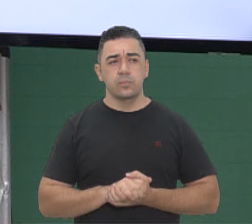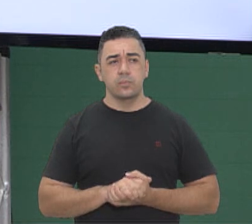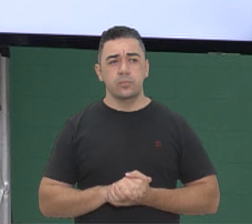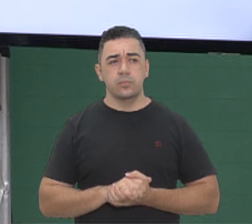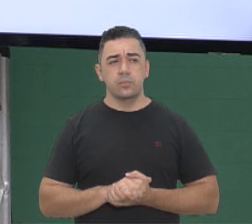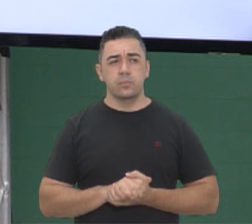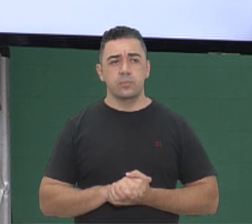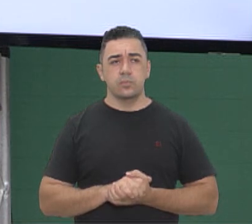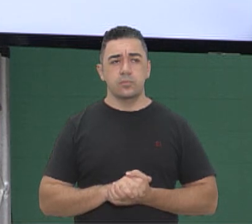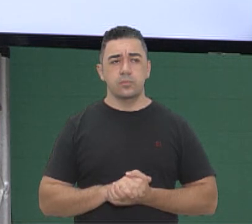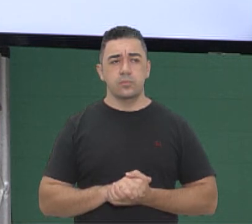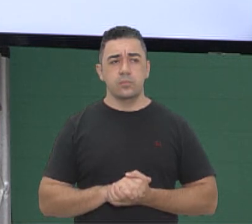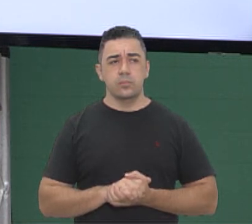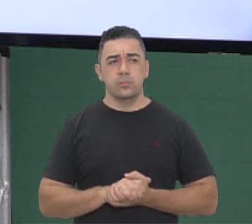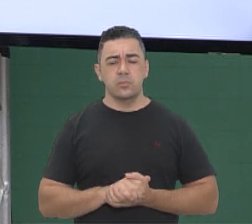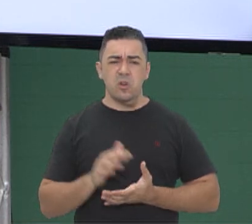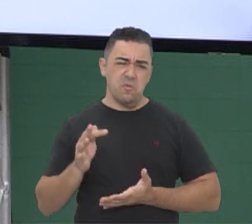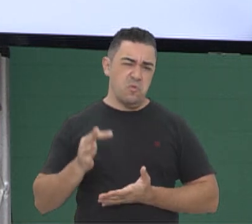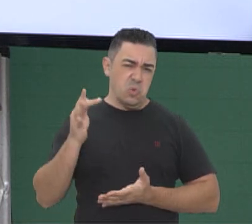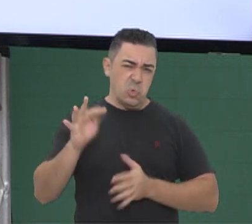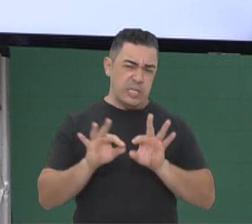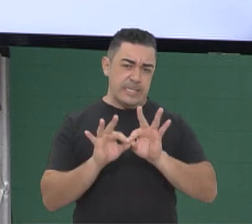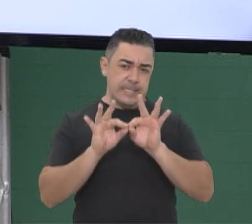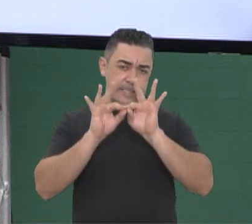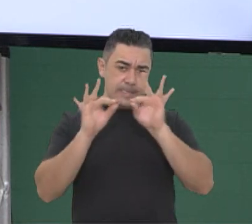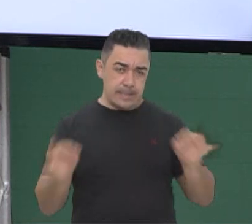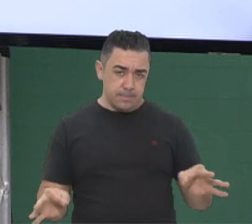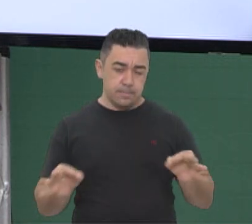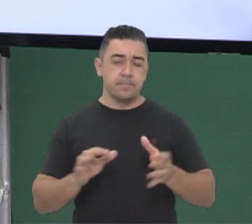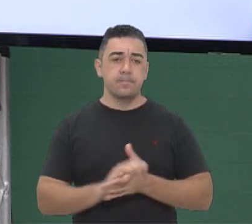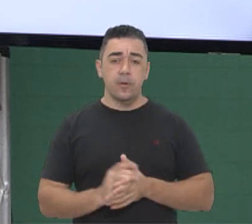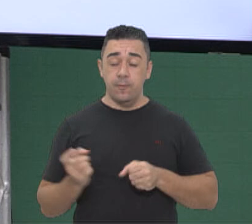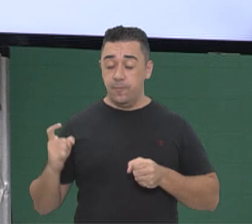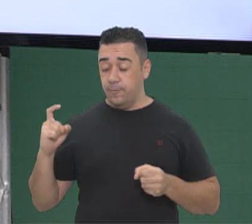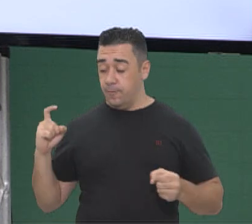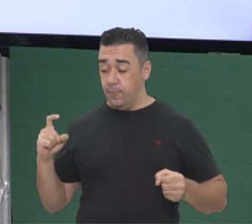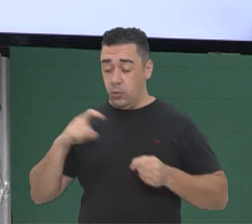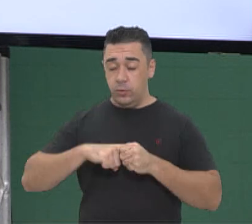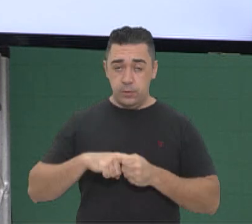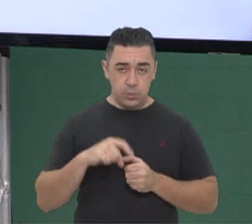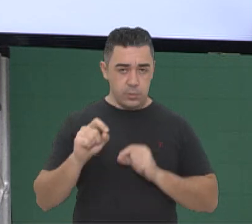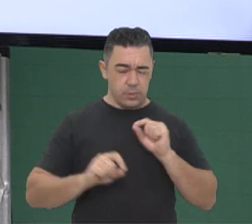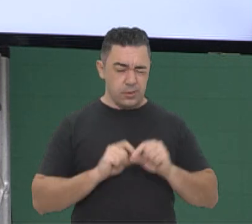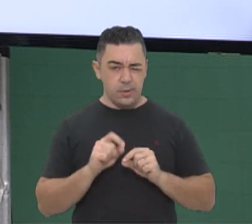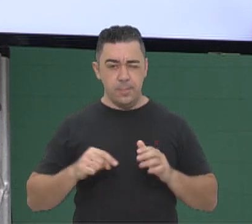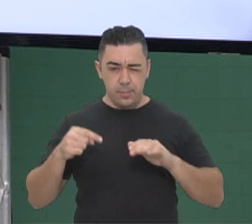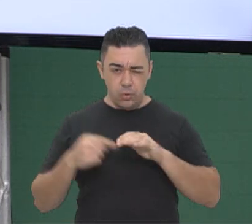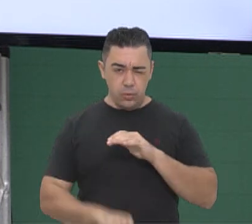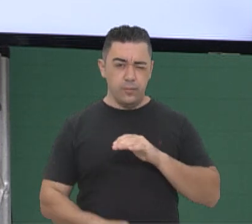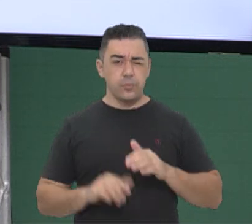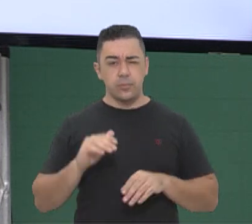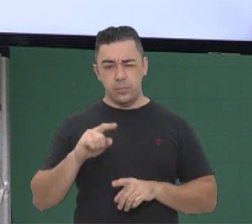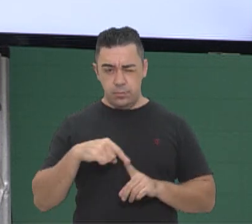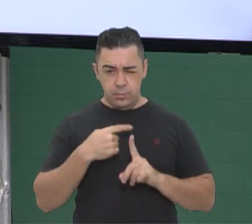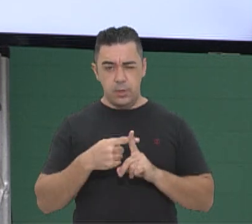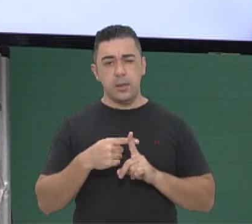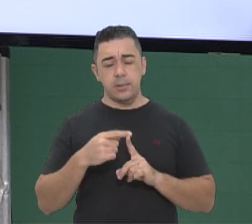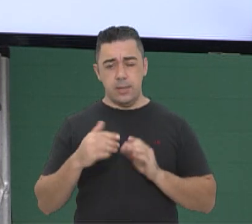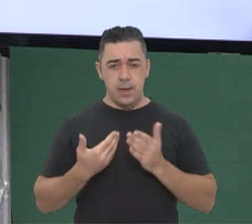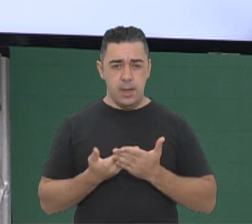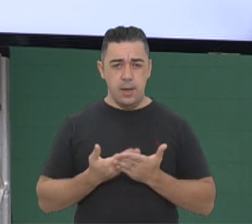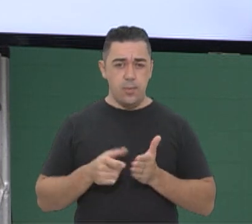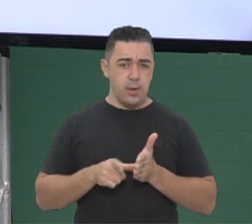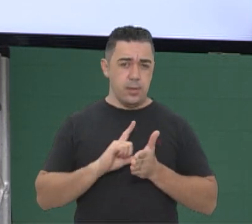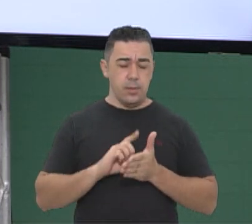El futuro imperfeito, futuro simples. Então vamos dando retomada, né, e aprofundando um pouquinho com relação à aula